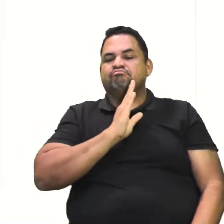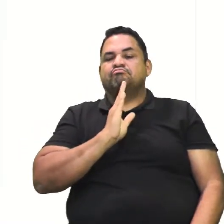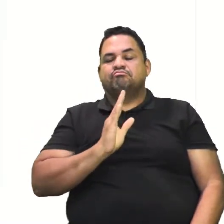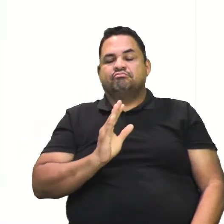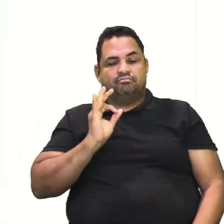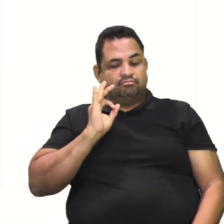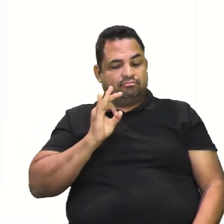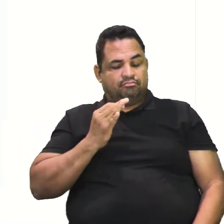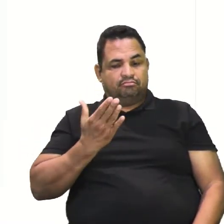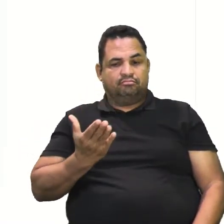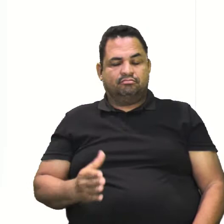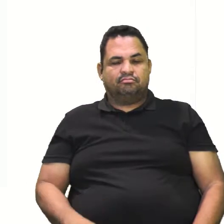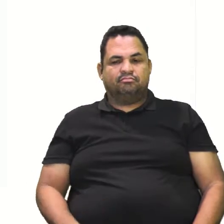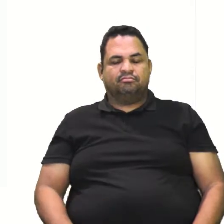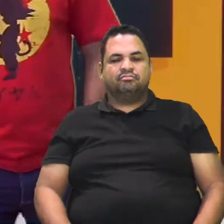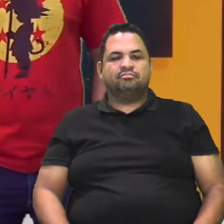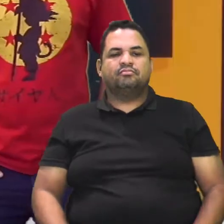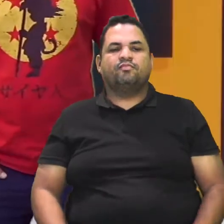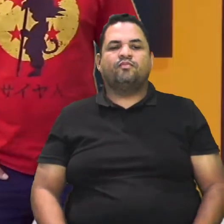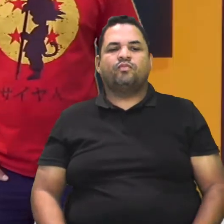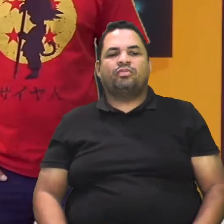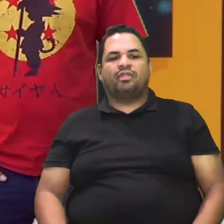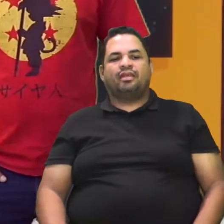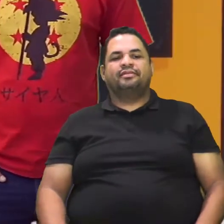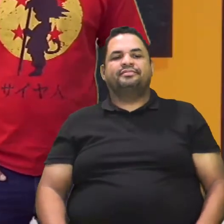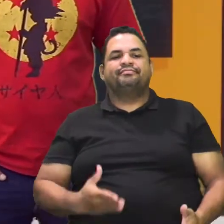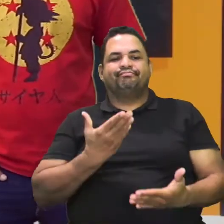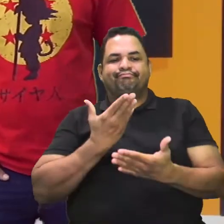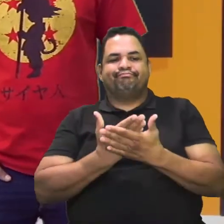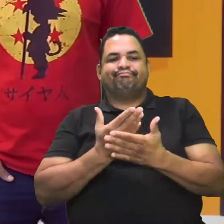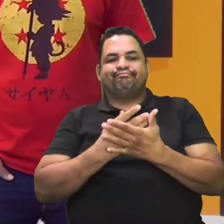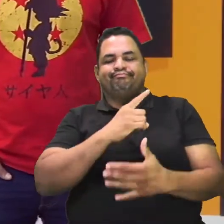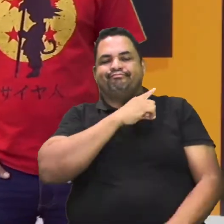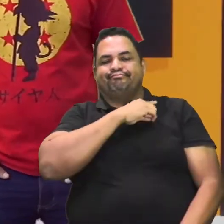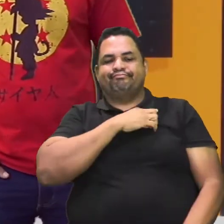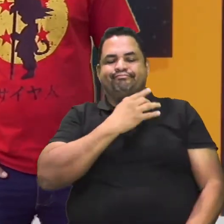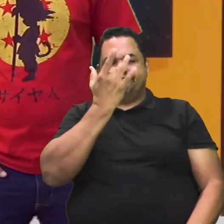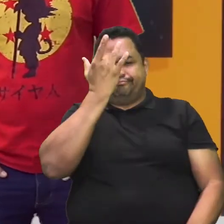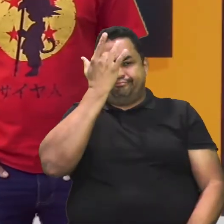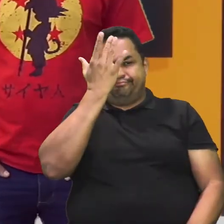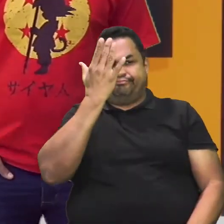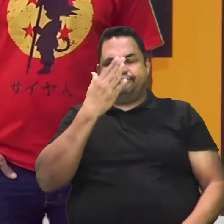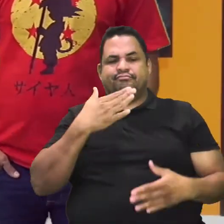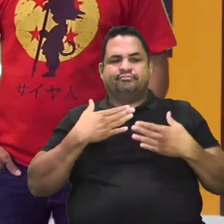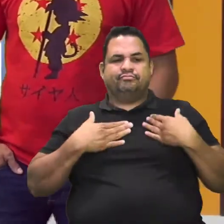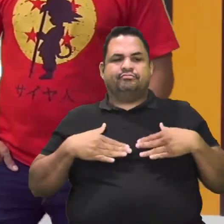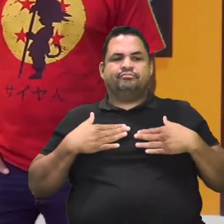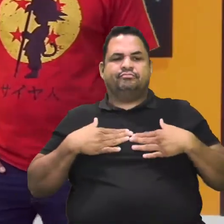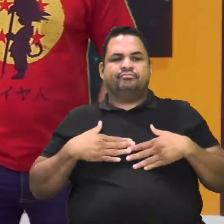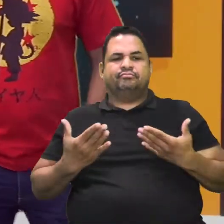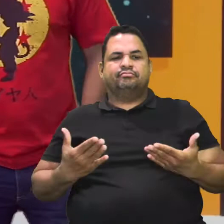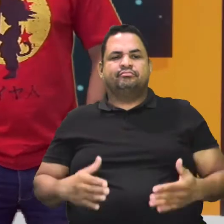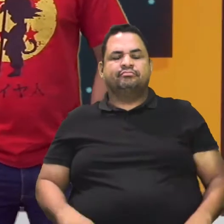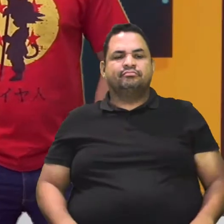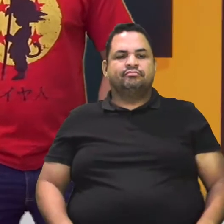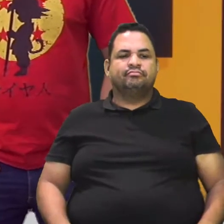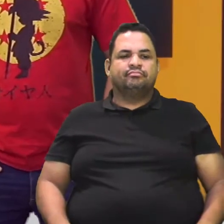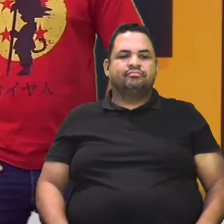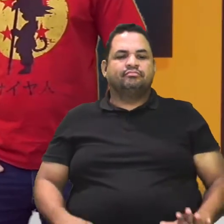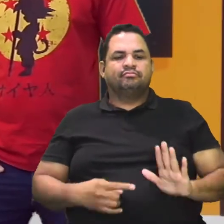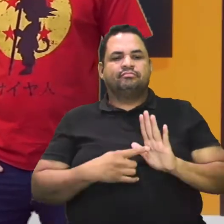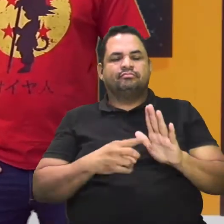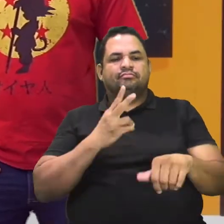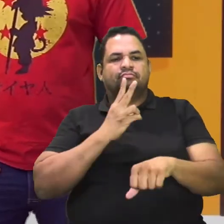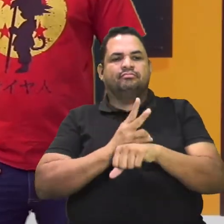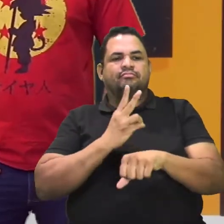primeiro ano, né? Então, olha aqui, como a gente estudou isso no primeiro ano, ficou fácil, né? Tá mais tranquilo? Só que aí a gente vai trazer um